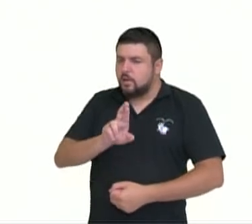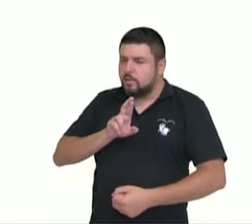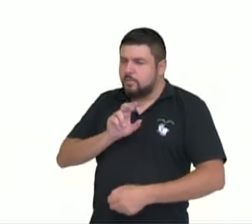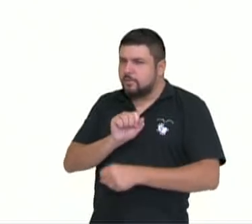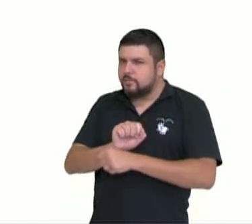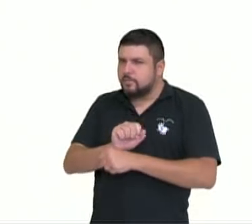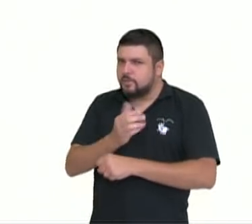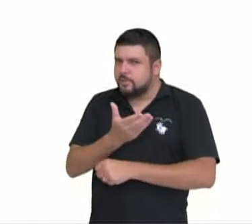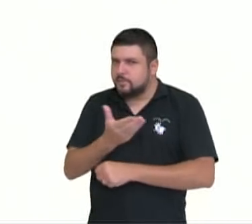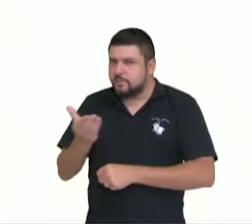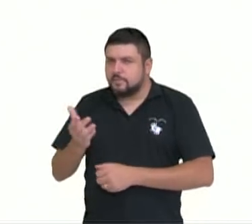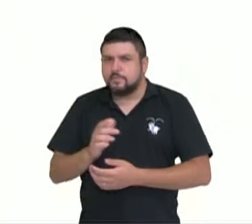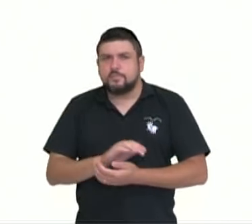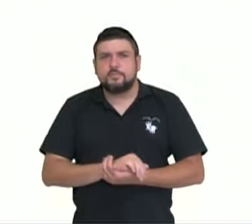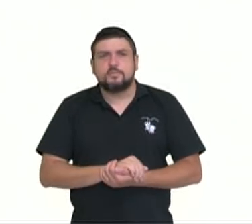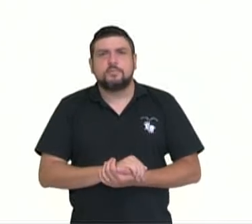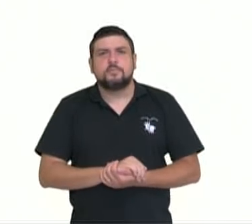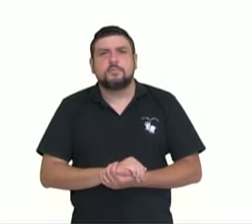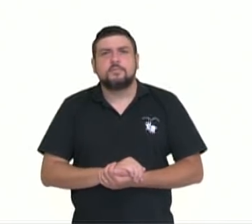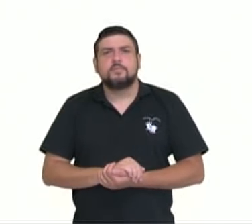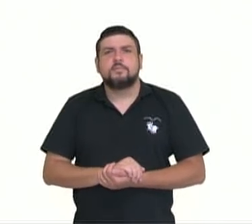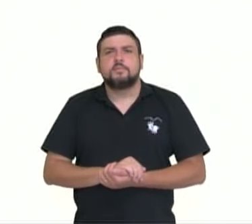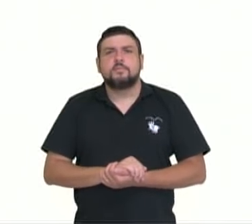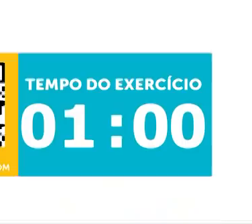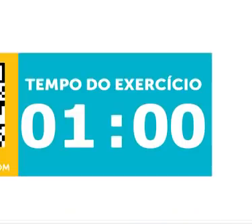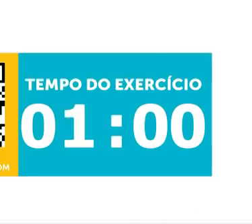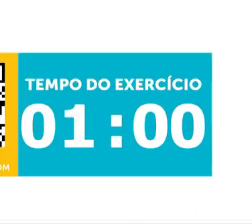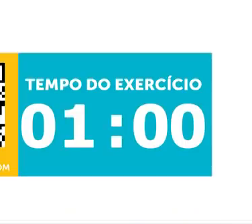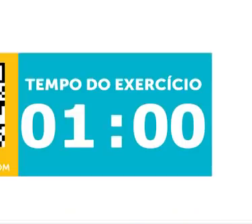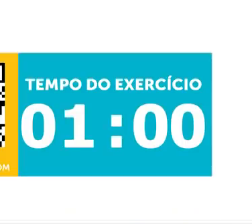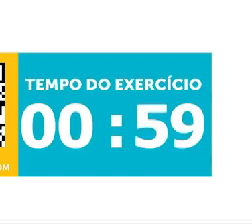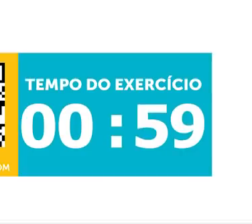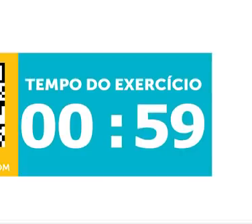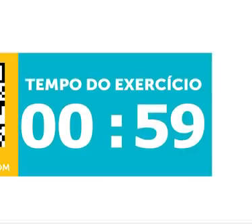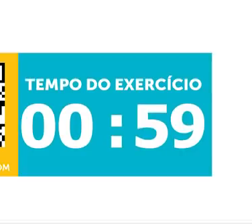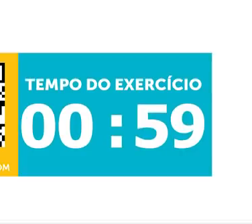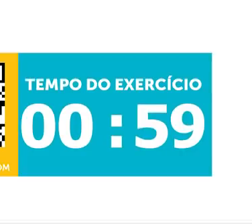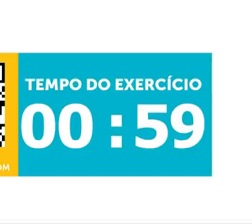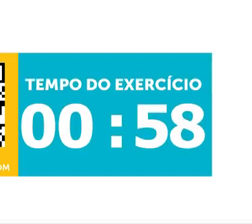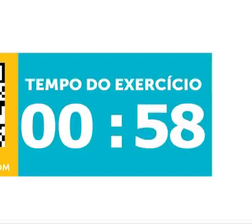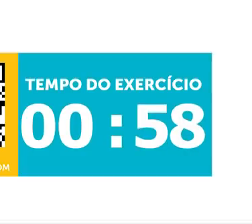exercício, daqui uns minutinhos voltamos para responder.